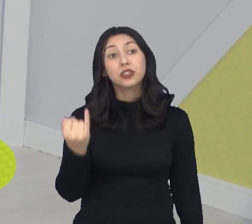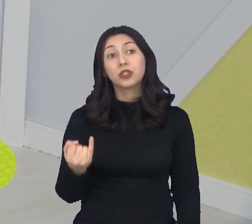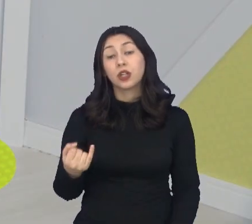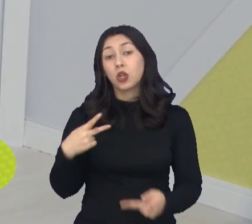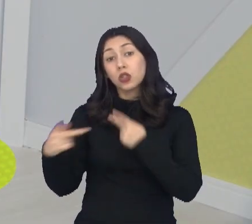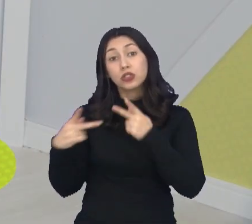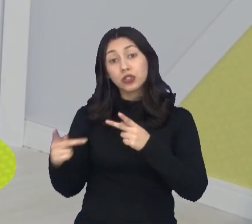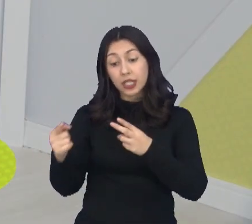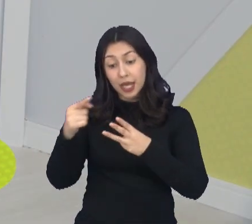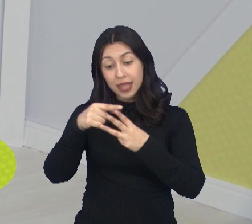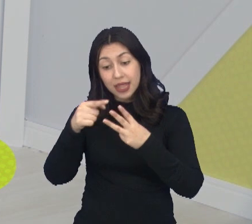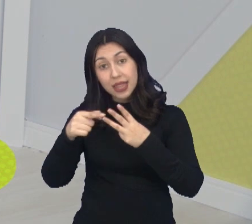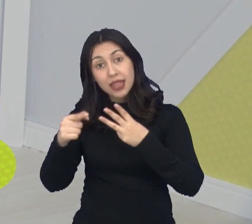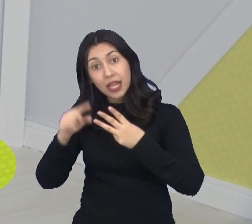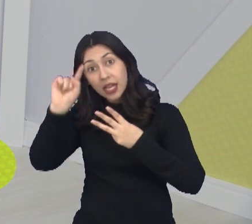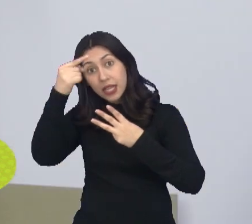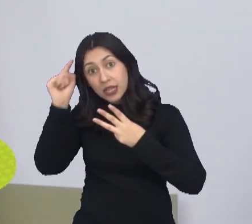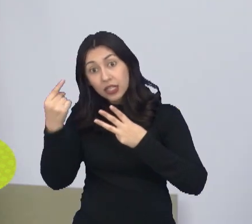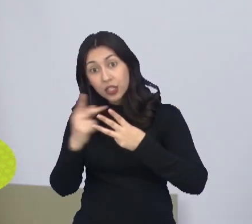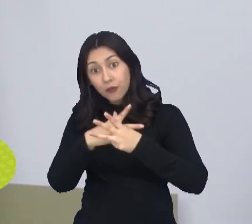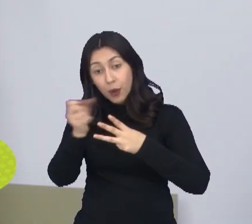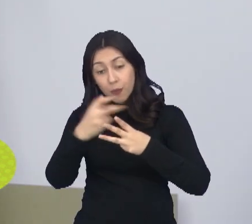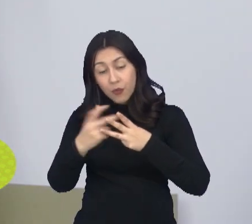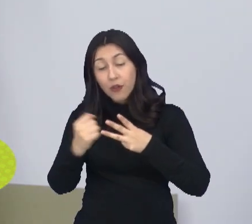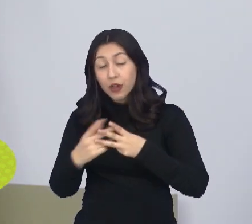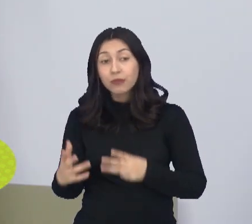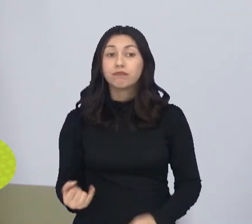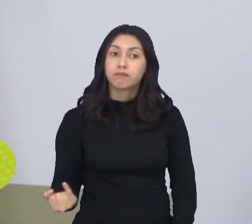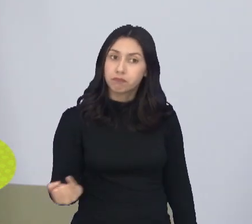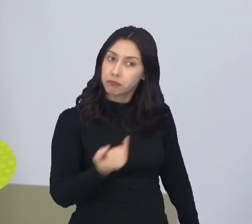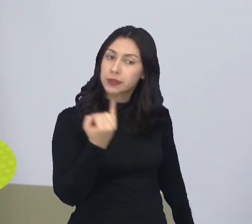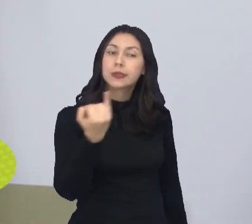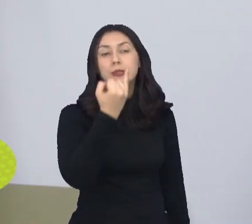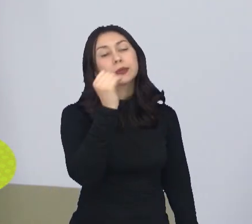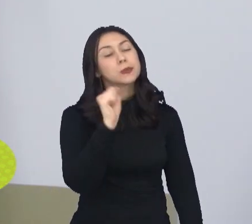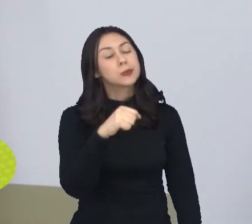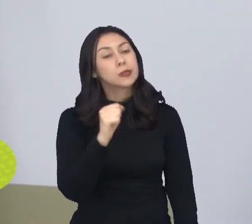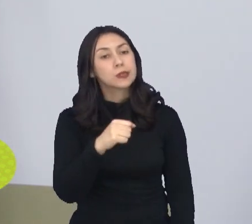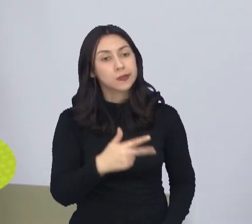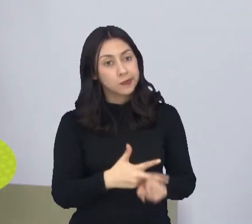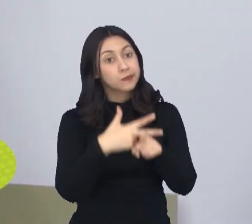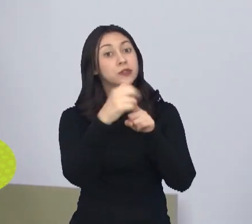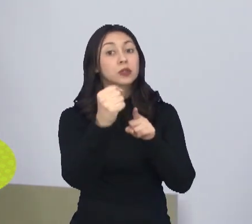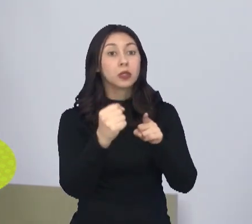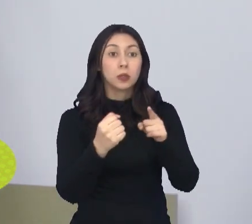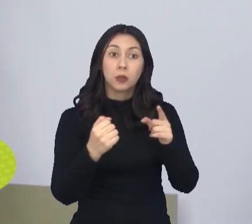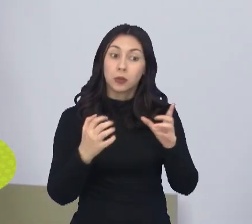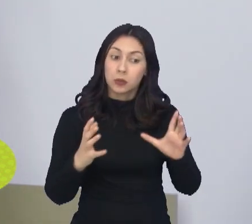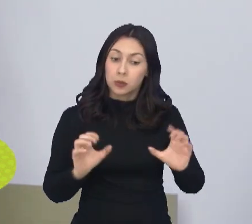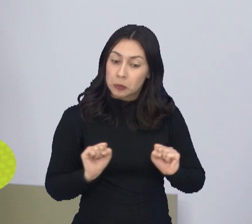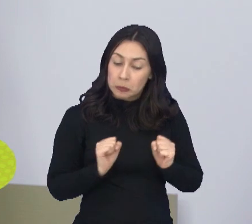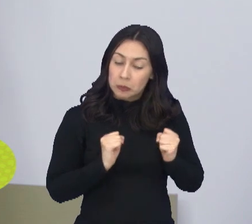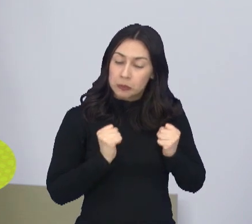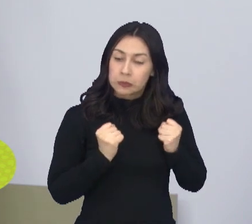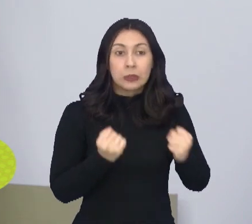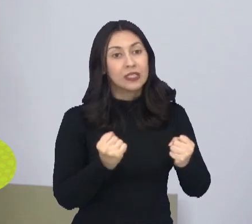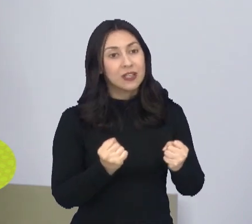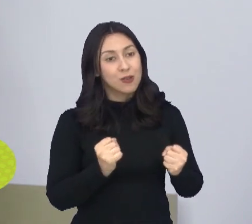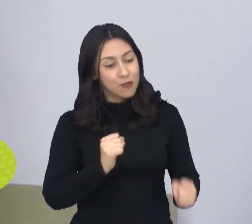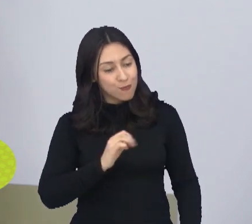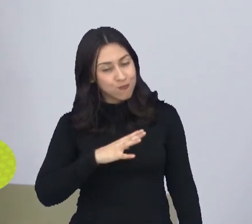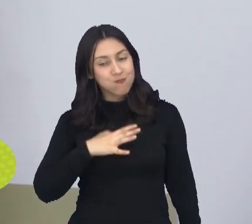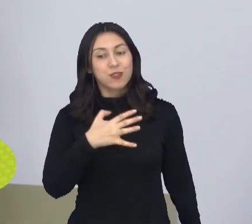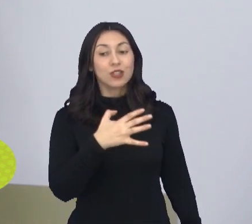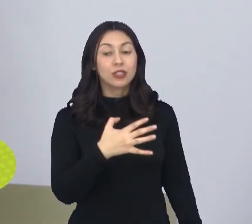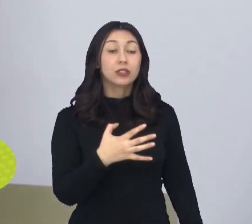3 vitórias na competição, Brunão. Importantíssimo resultado para o São José, nessa vitória aí dá a liderança no